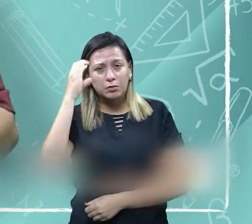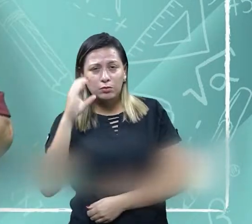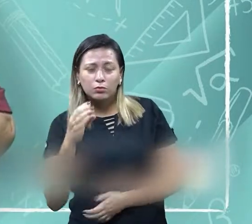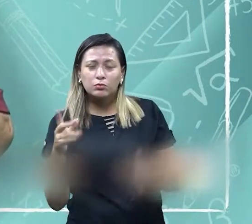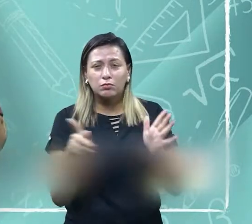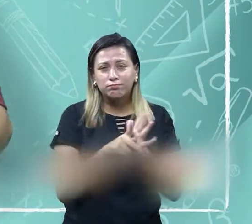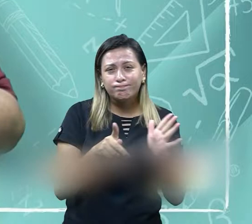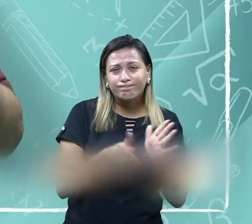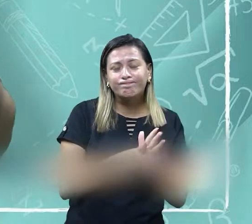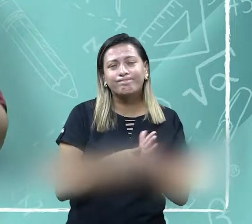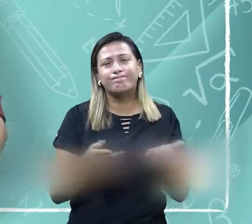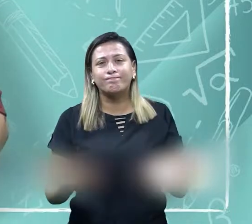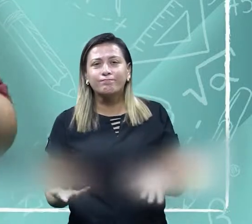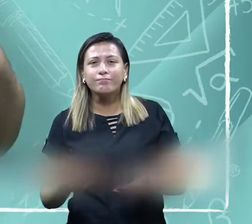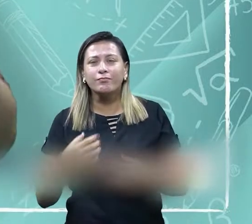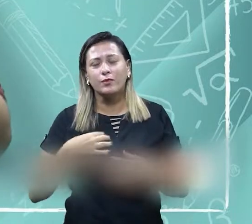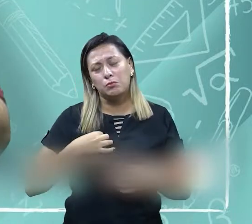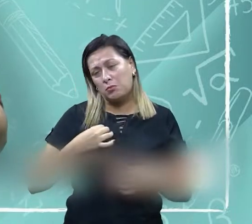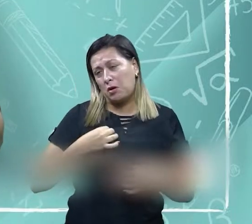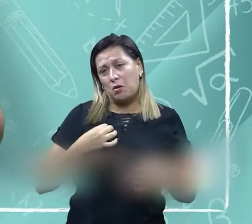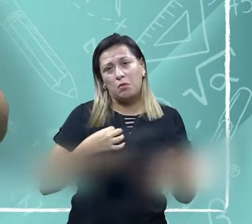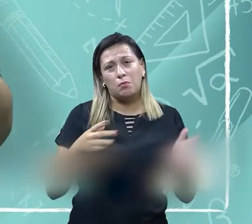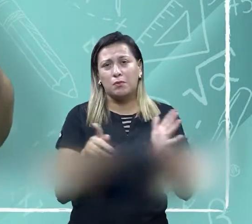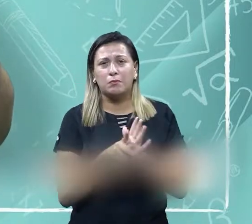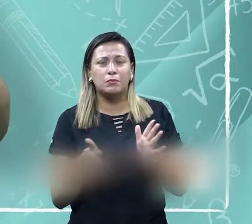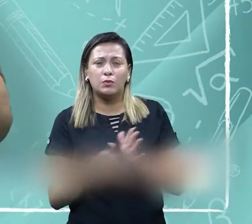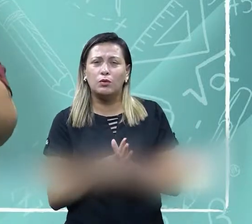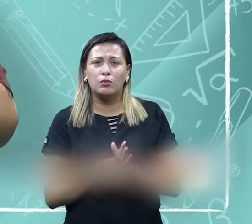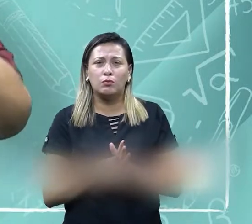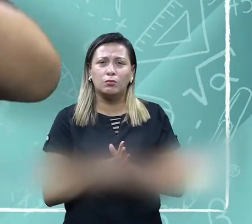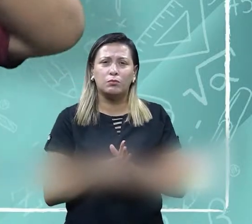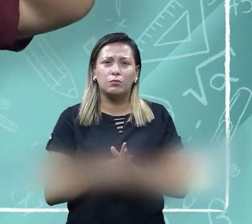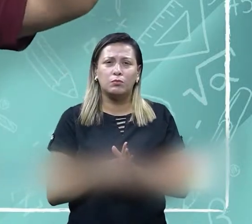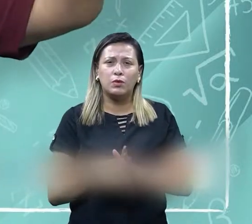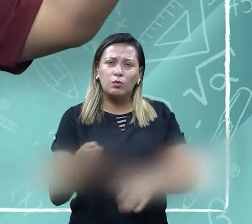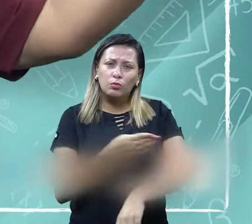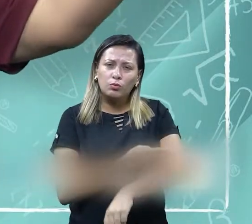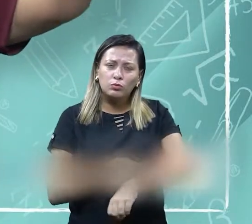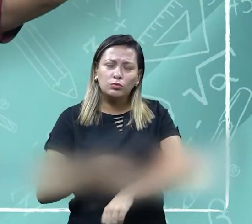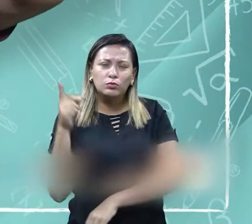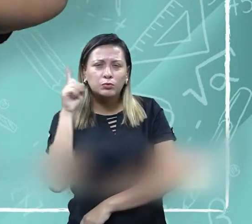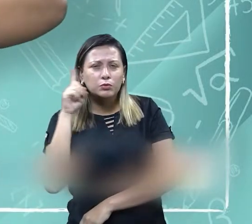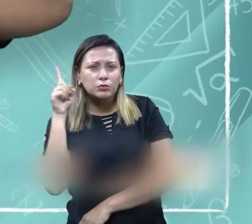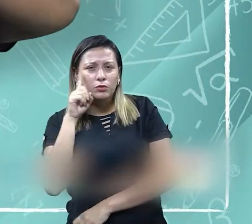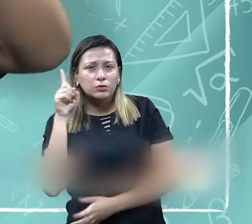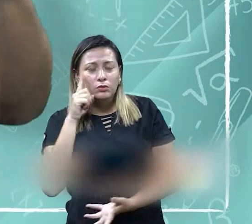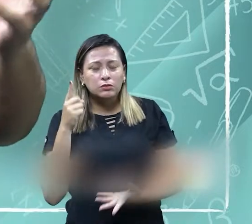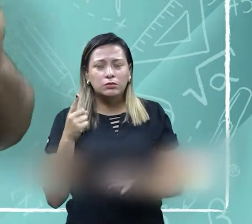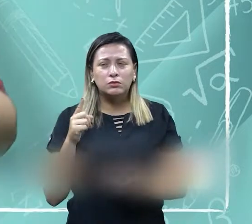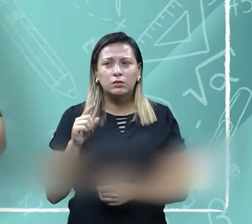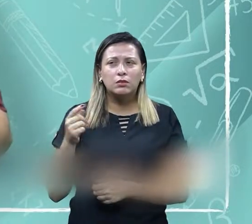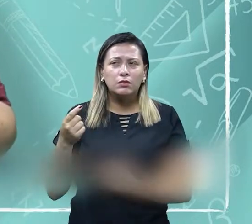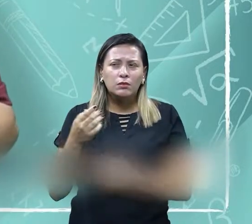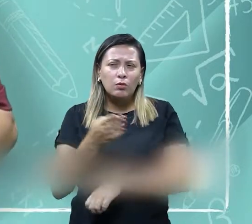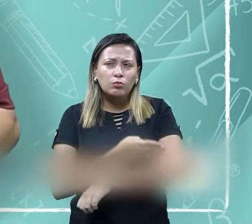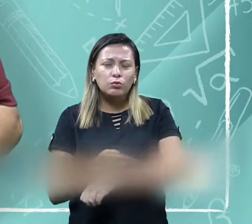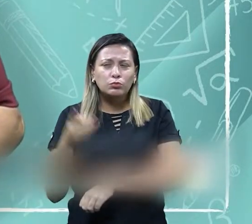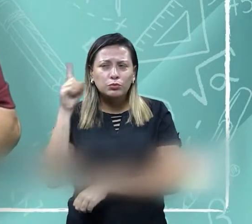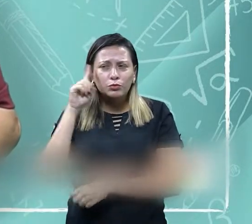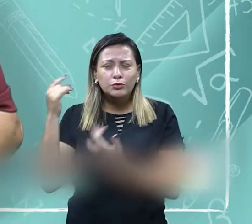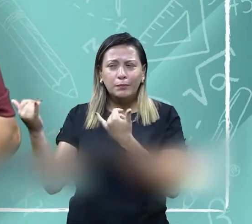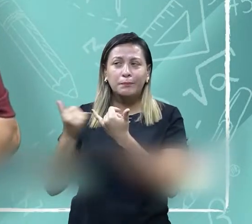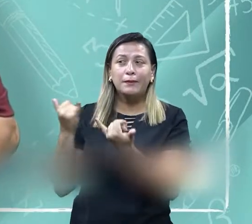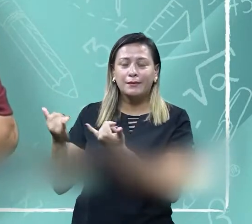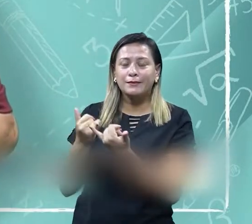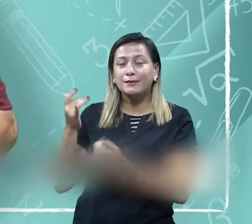e tal, uma vestimenta, uma rotina de vida assim, então essa rotina parecida me facilita